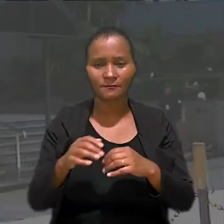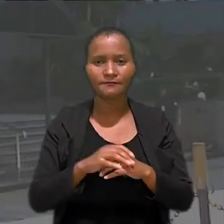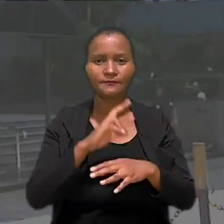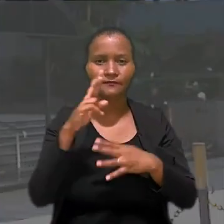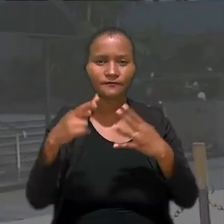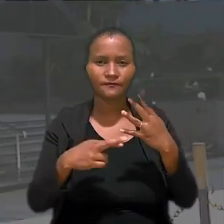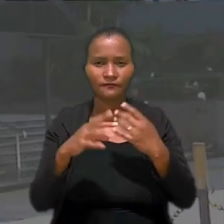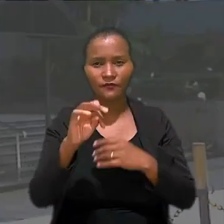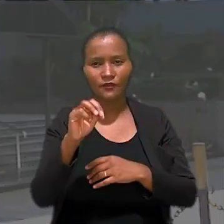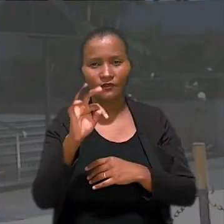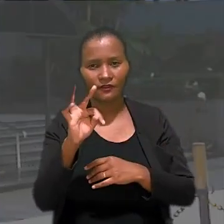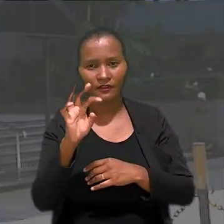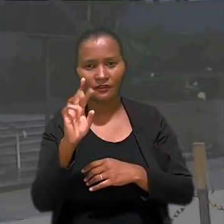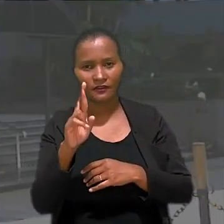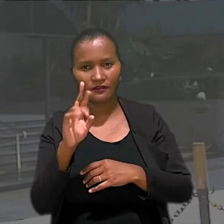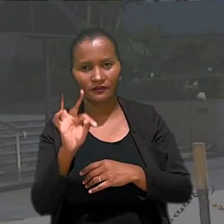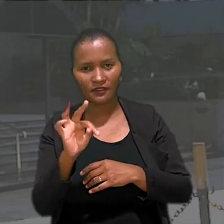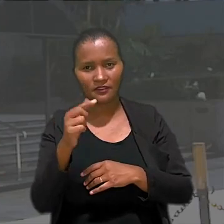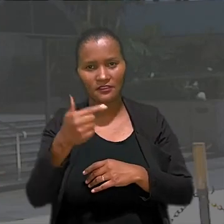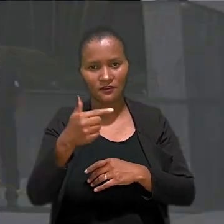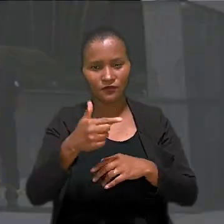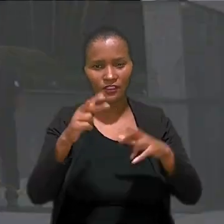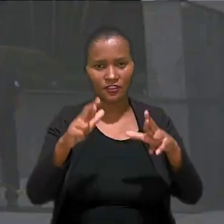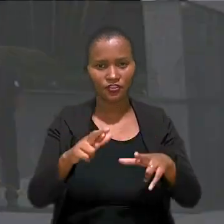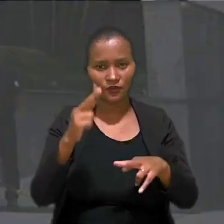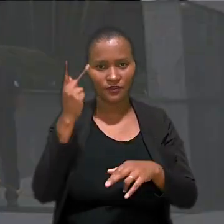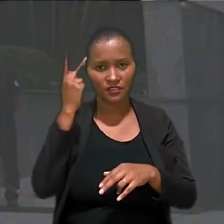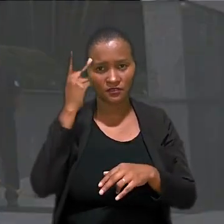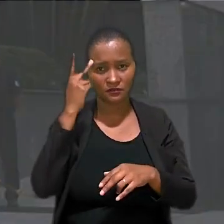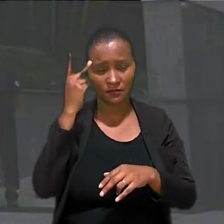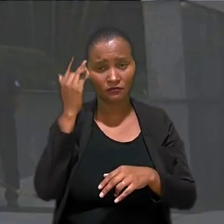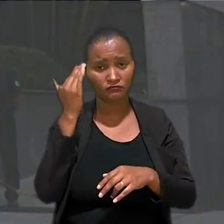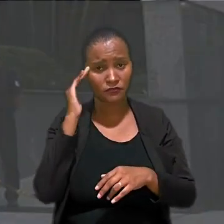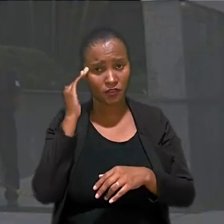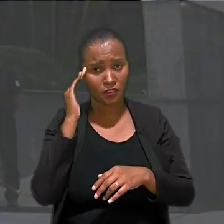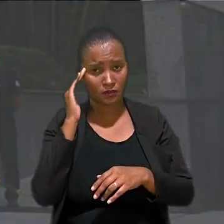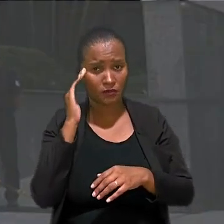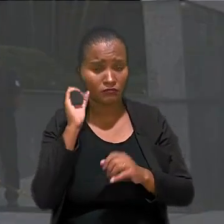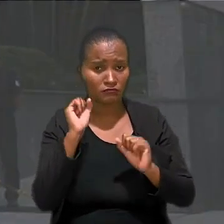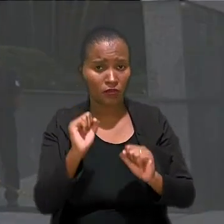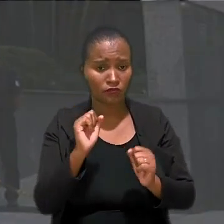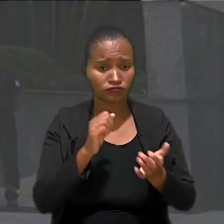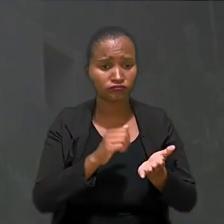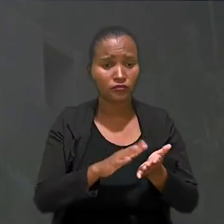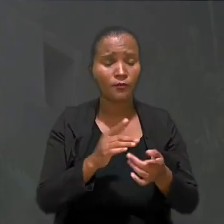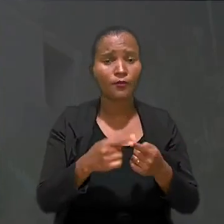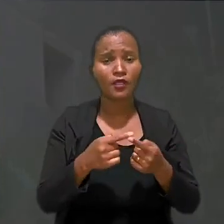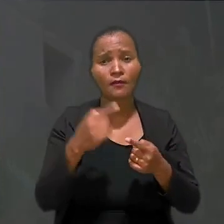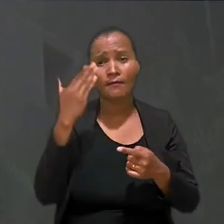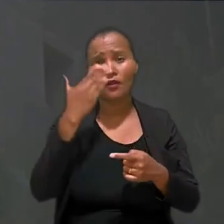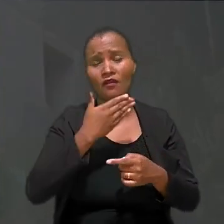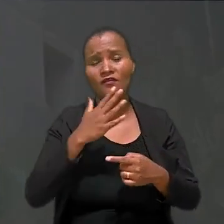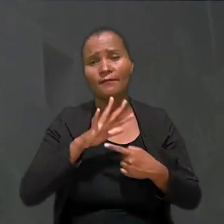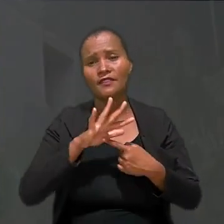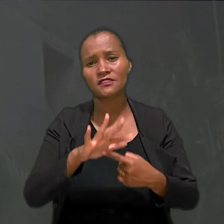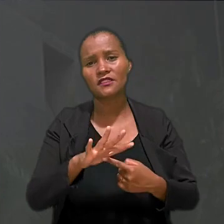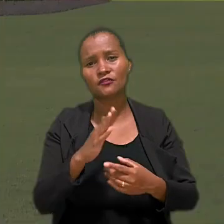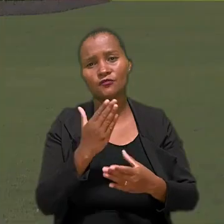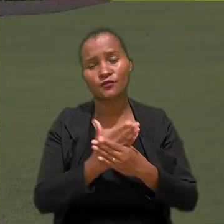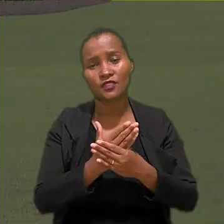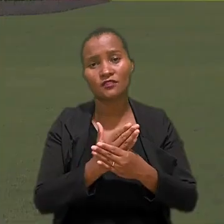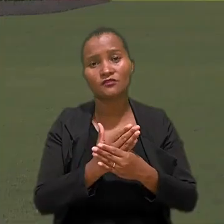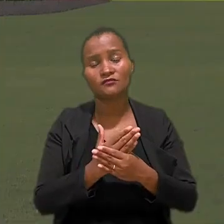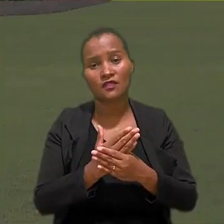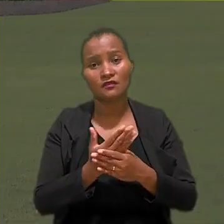recurso, o Tribunal Regional do Trabalho da 2ª Região em São Paulo considerou legítima a dispensa com base em provas apresentadas no processo.